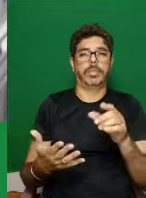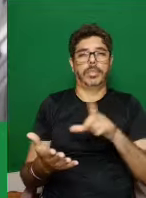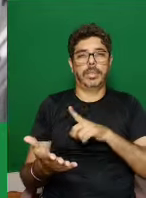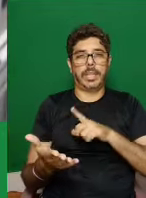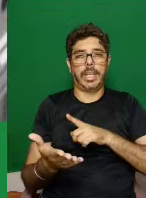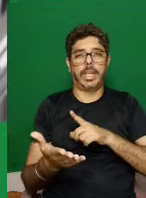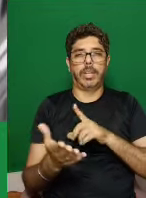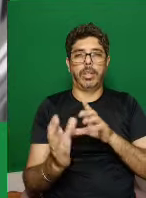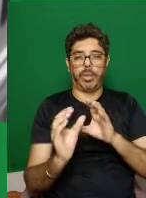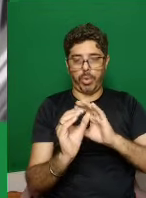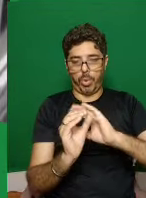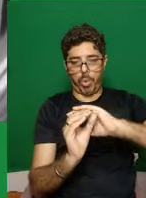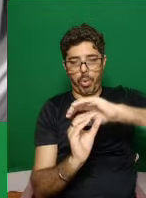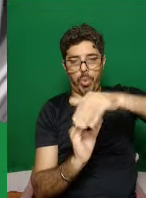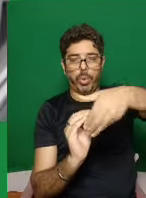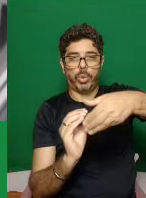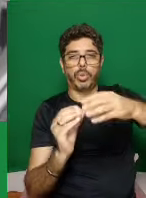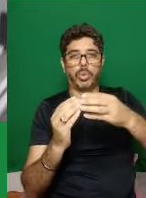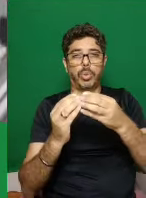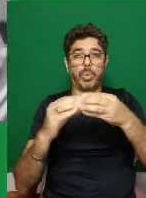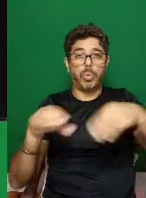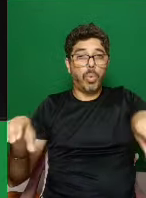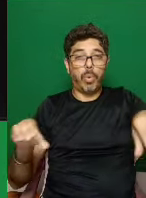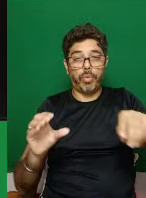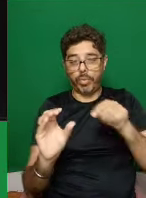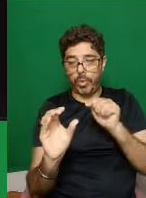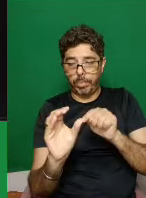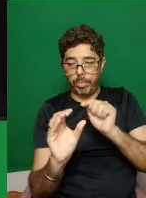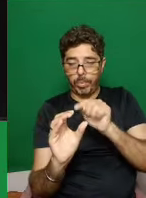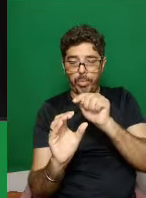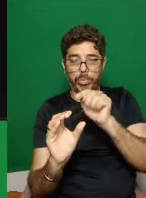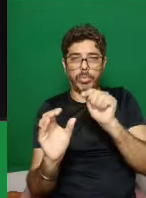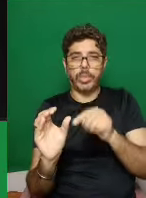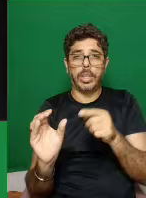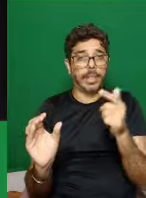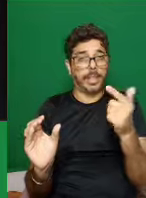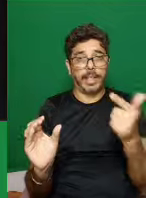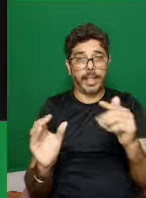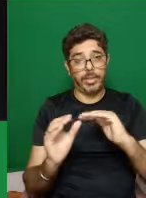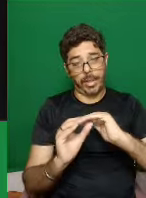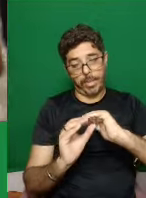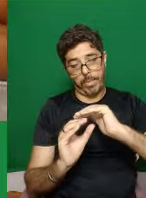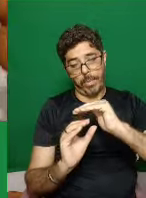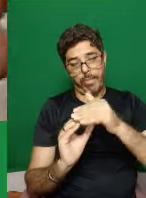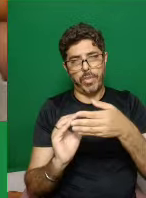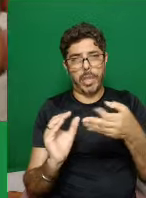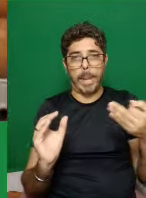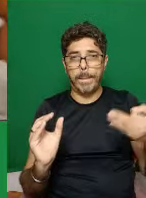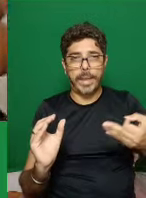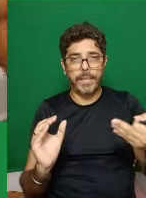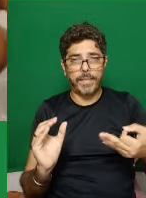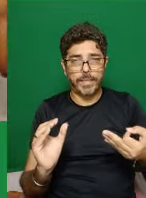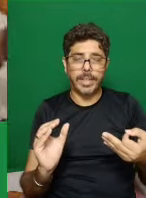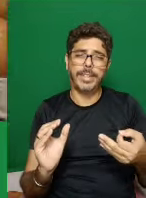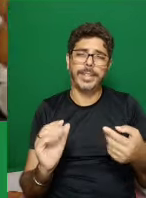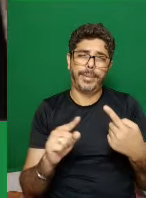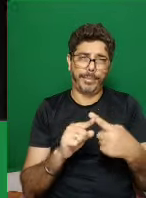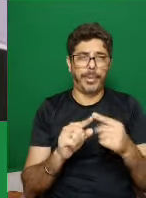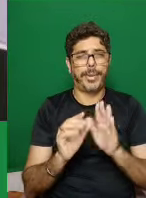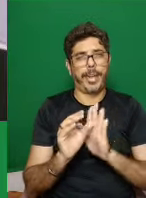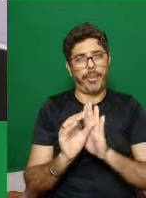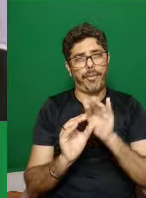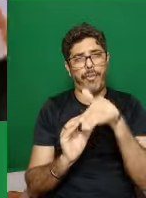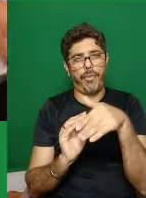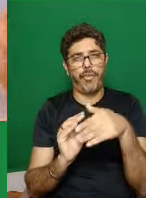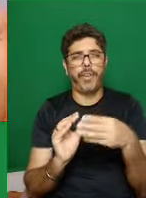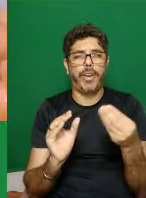esse mesmo princípio que um código de rastreio pode ser impresso na casca de um ovo. Assim, mesmo que um ovo não tenha uma superfície perfeitamente ideal